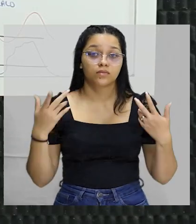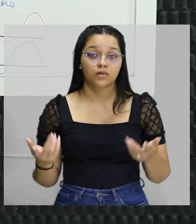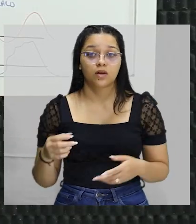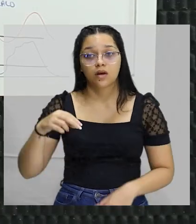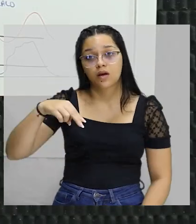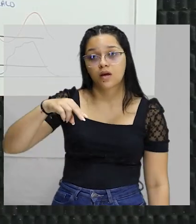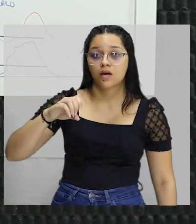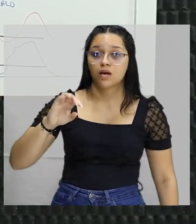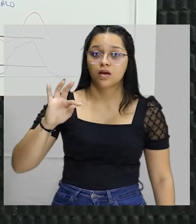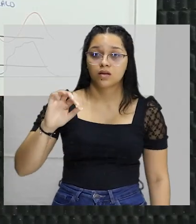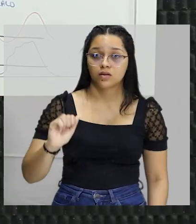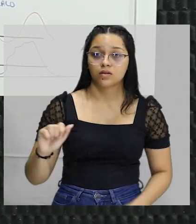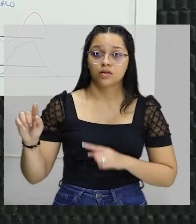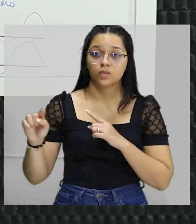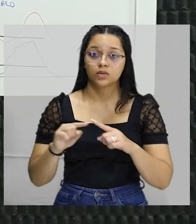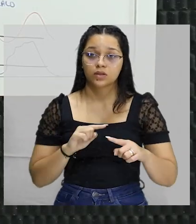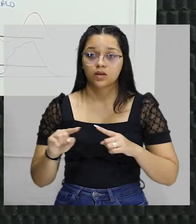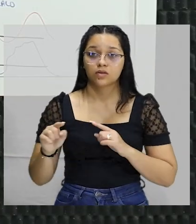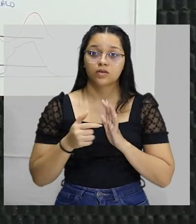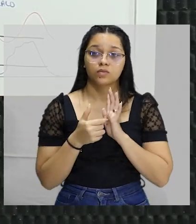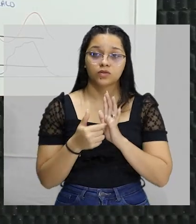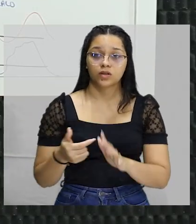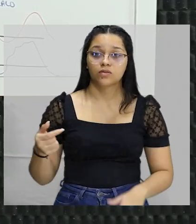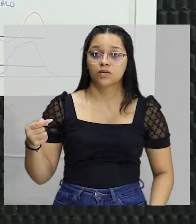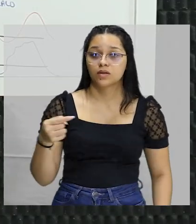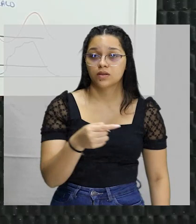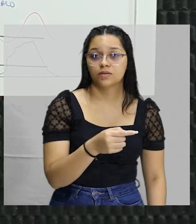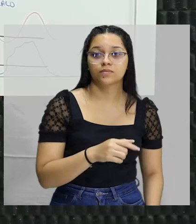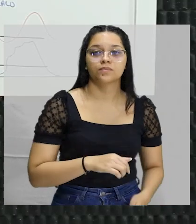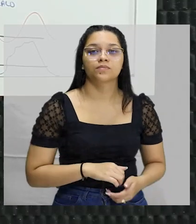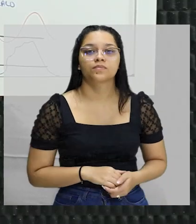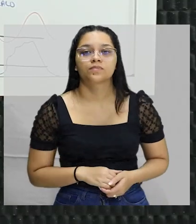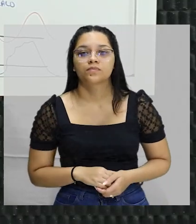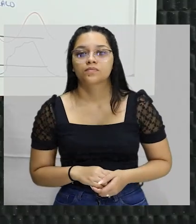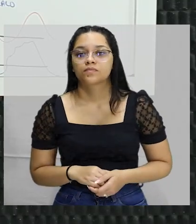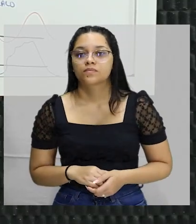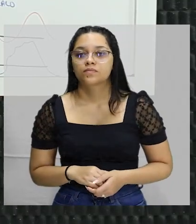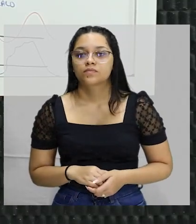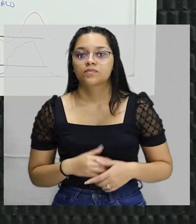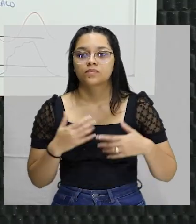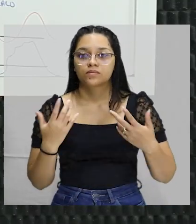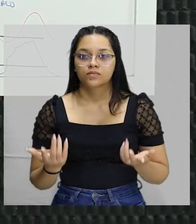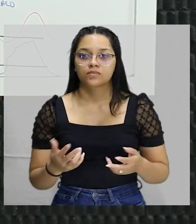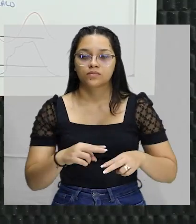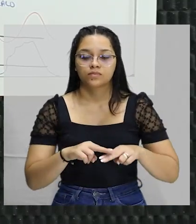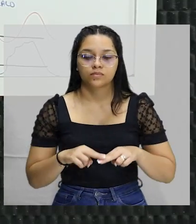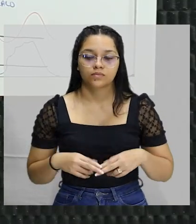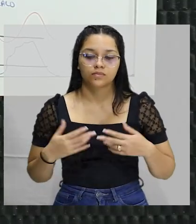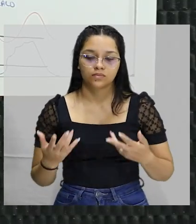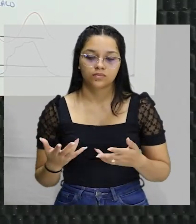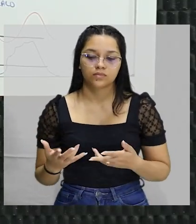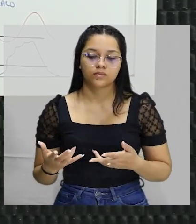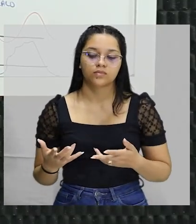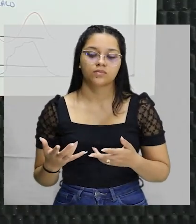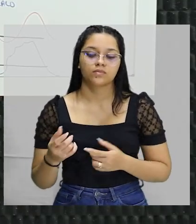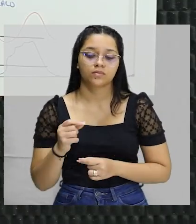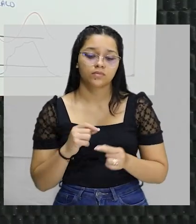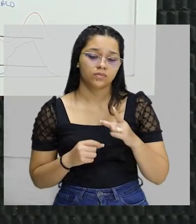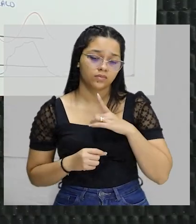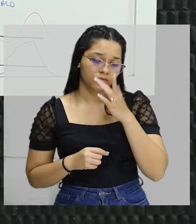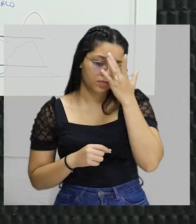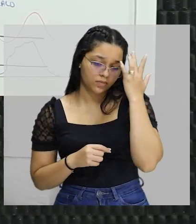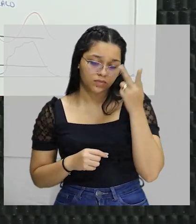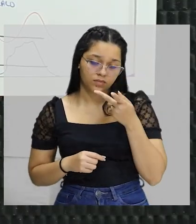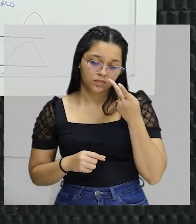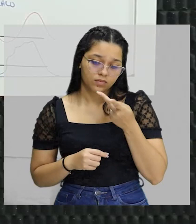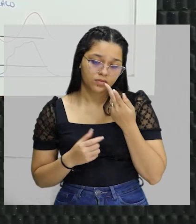é a nota musical que está sendo emitida ali. Ok? Então, tem pessoas que são chamadas